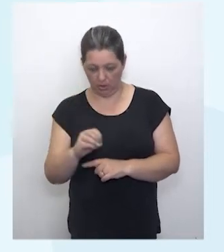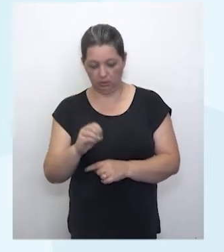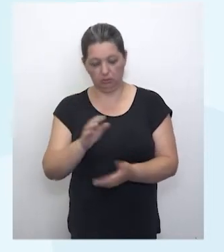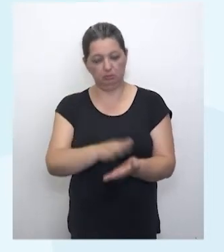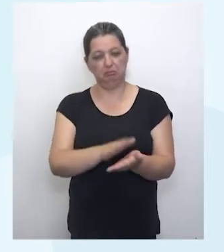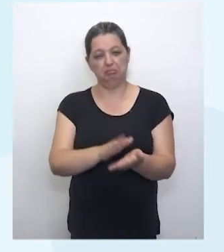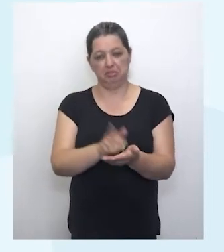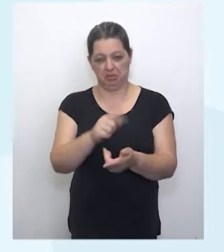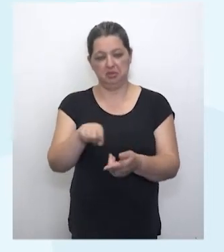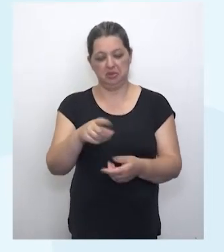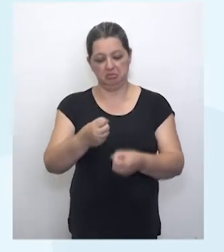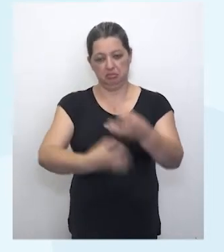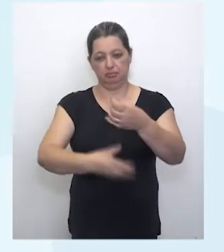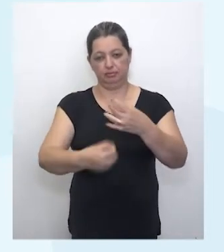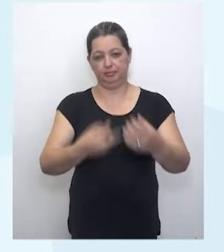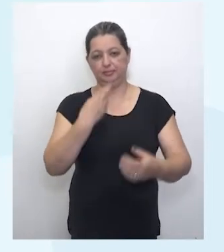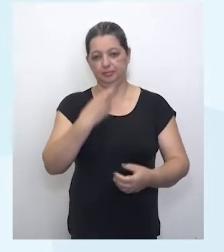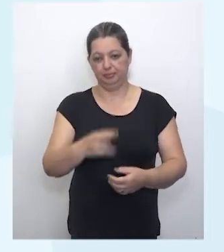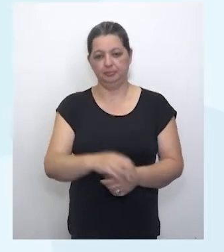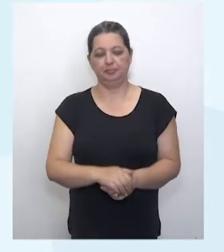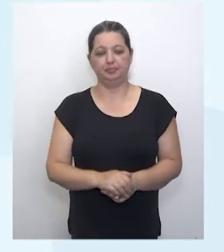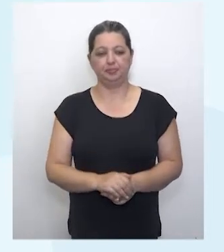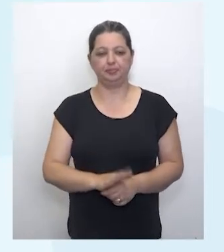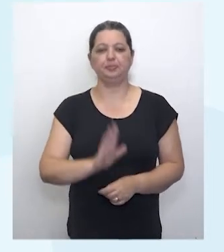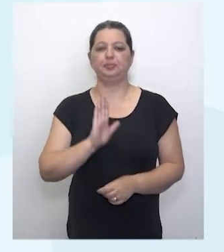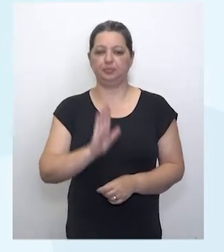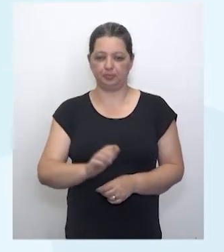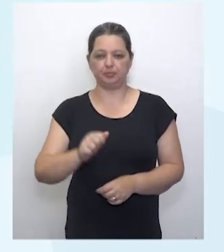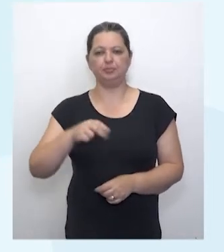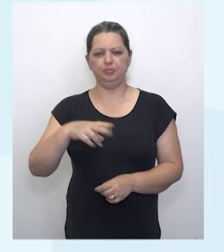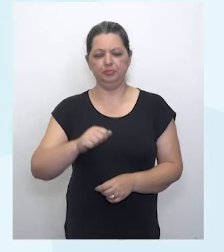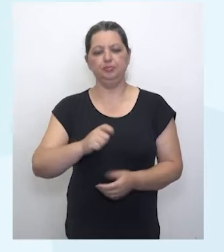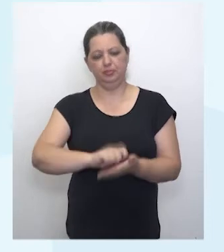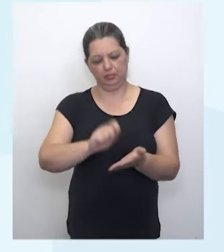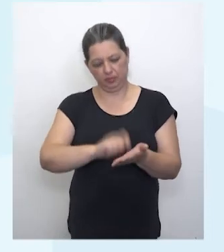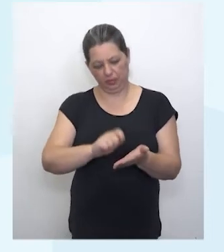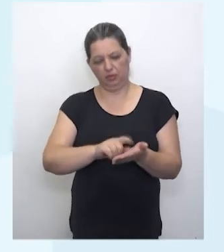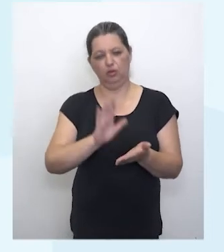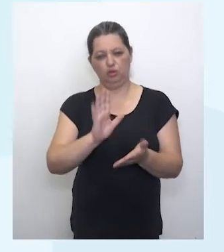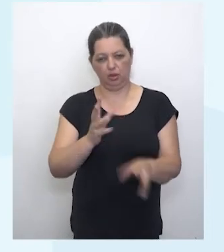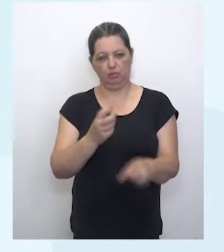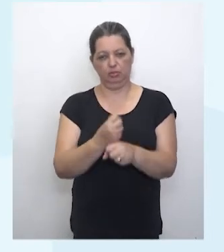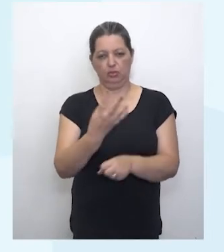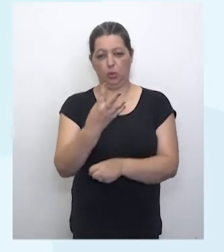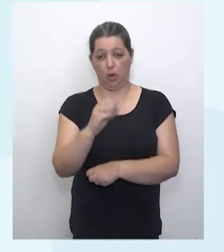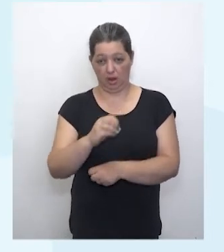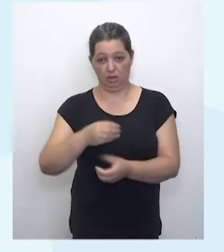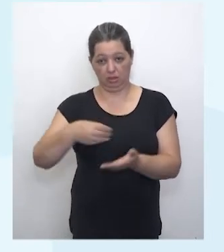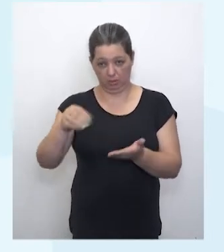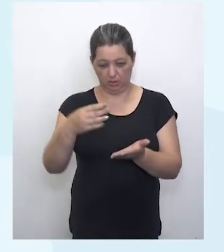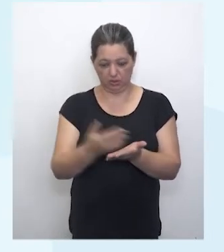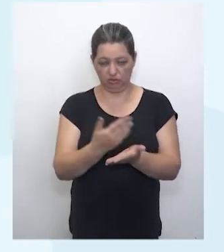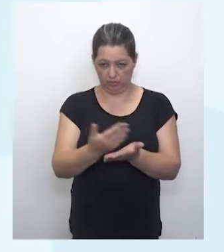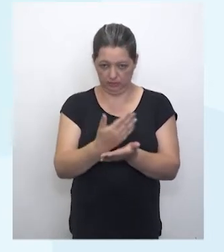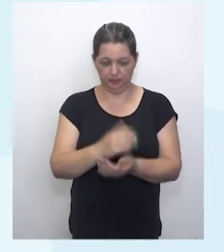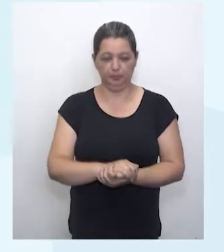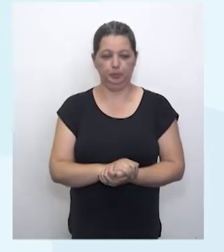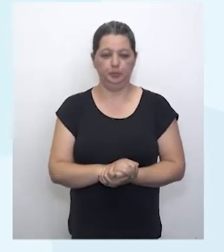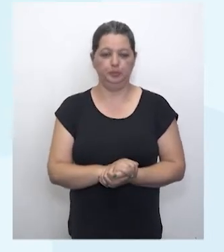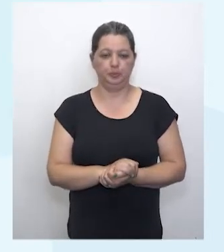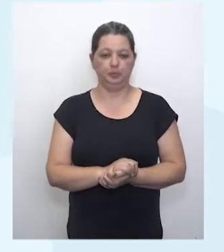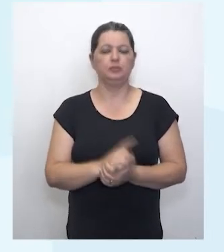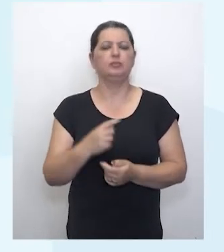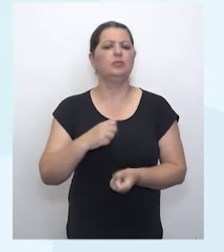você que colocou lá no chat que a Ana já escreveu 40 páginas. Mas vamos responder a pergunta que está aqui